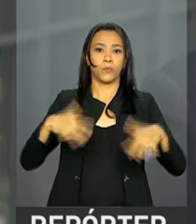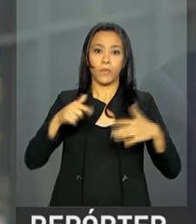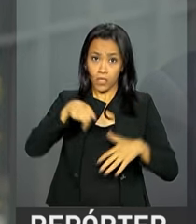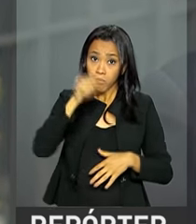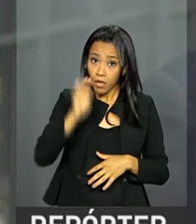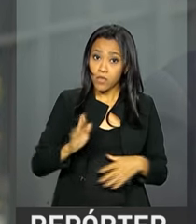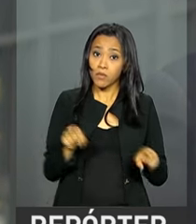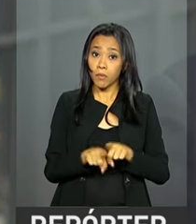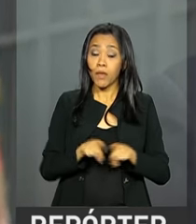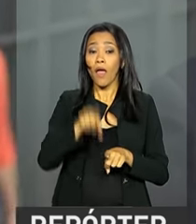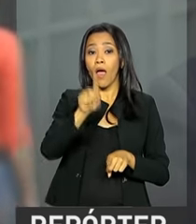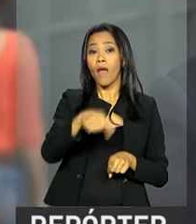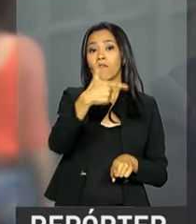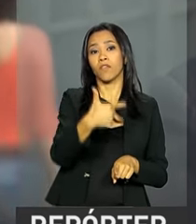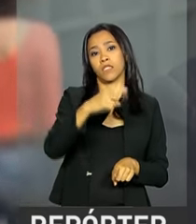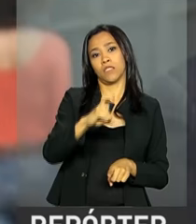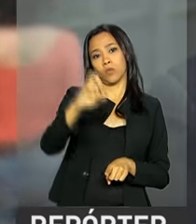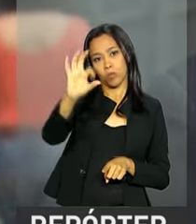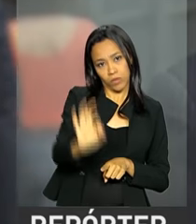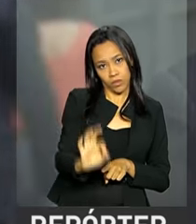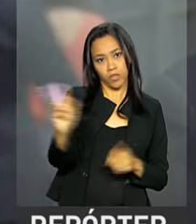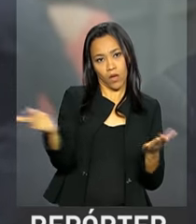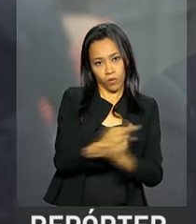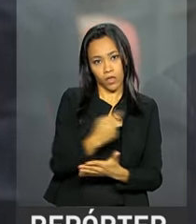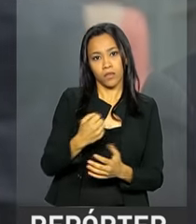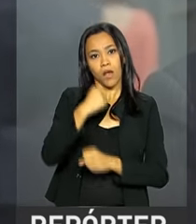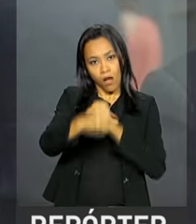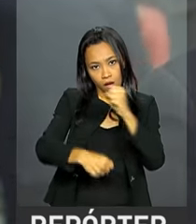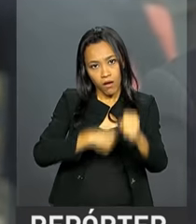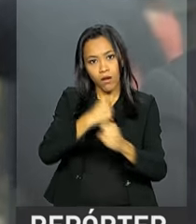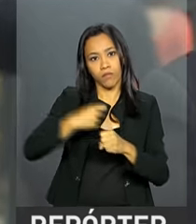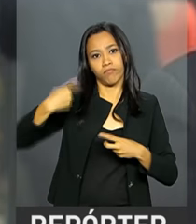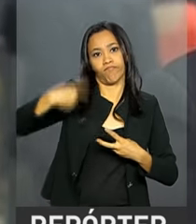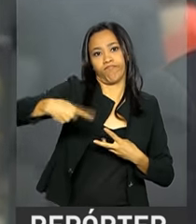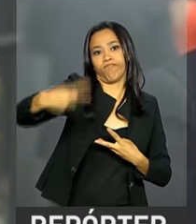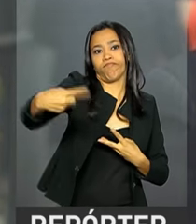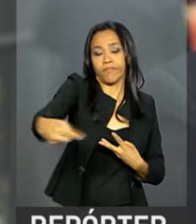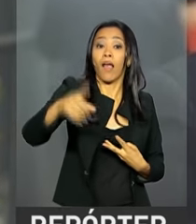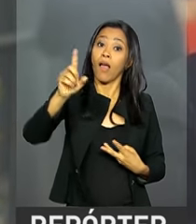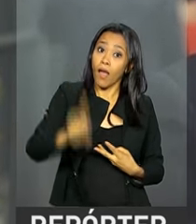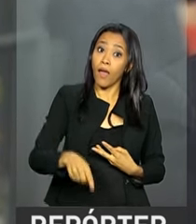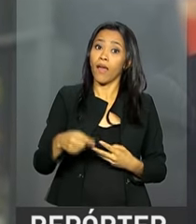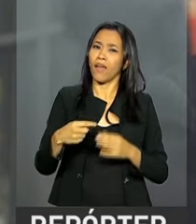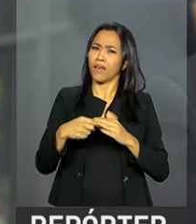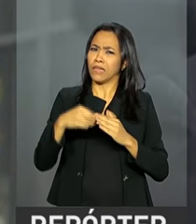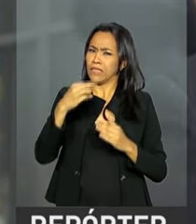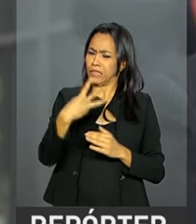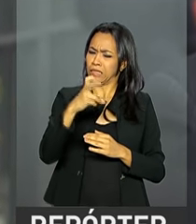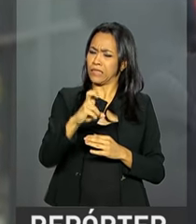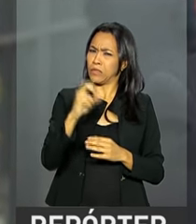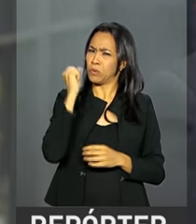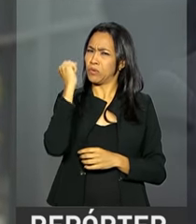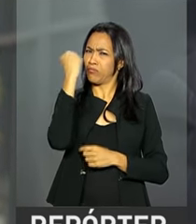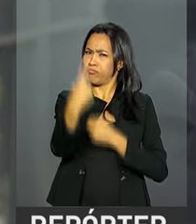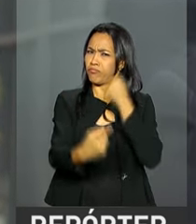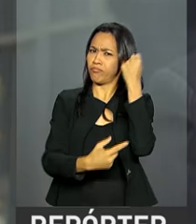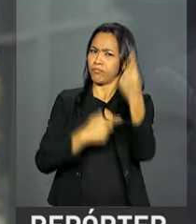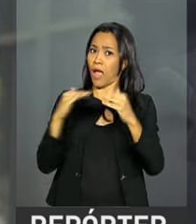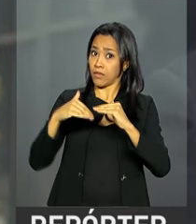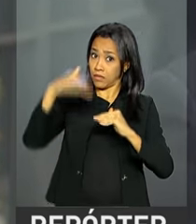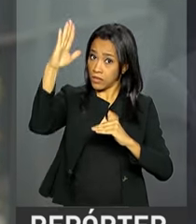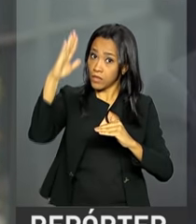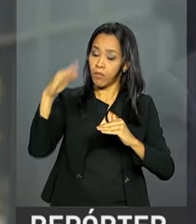de 25% dos novos casos da doença todos os anos. geralmente raro, antes dos 35 anos, acima dessa